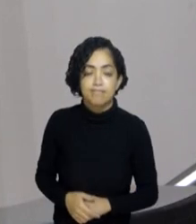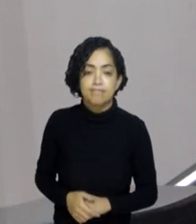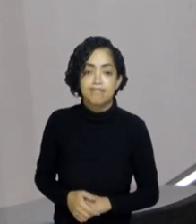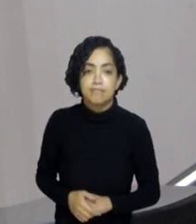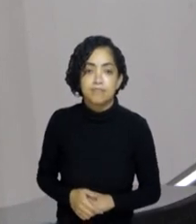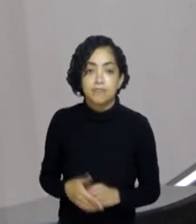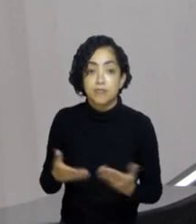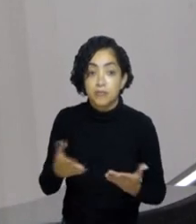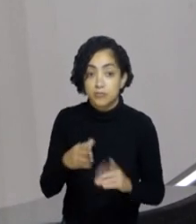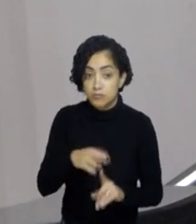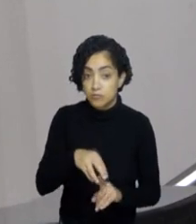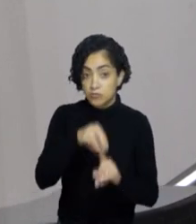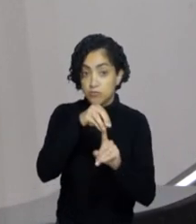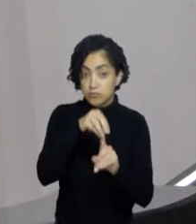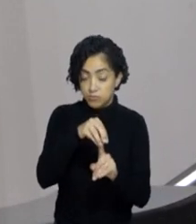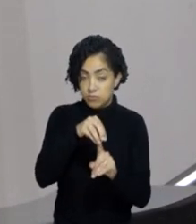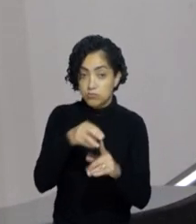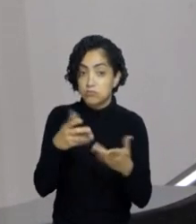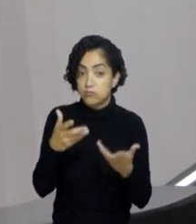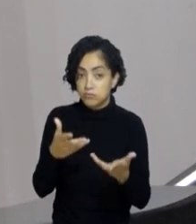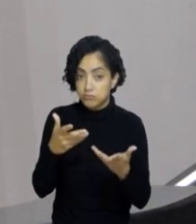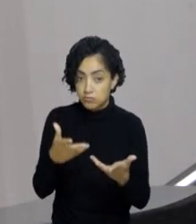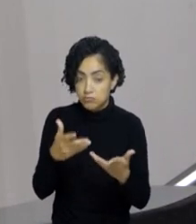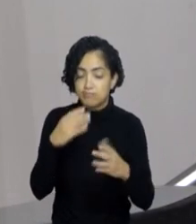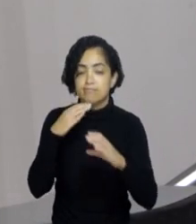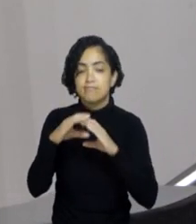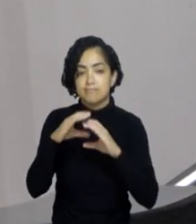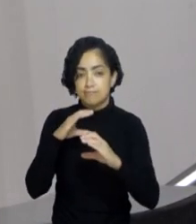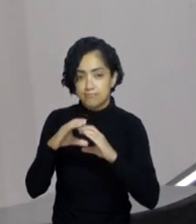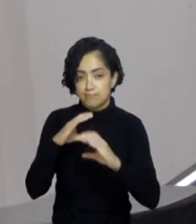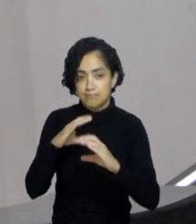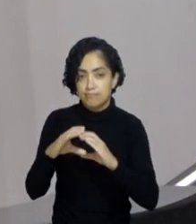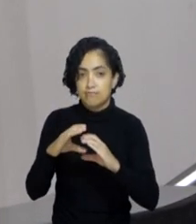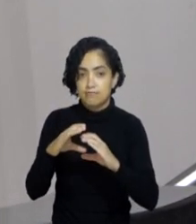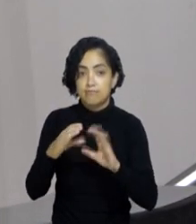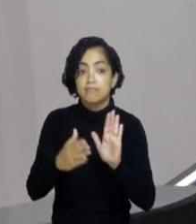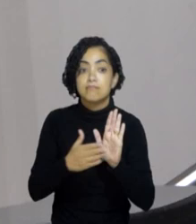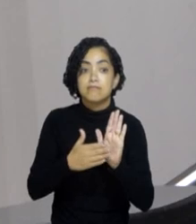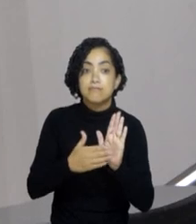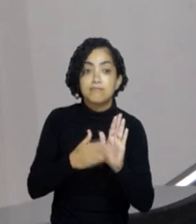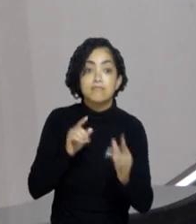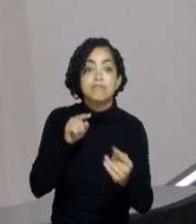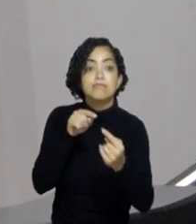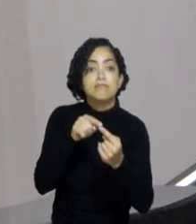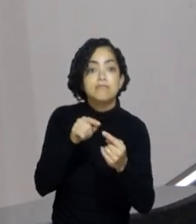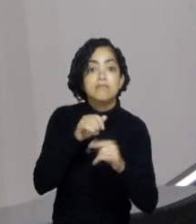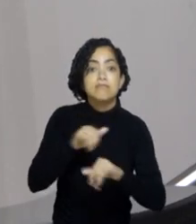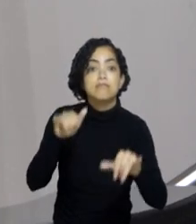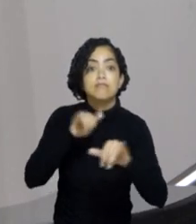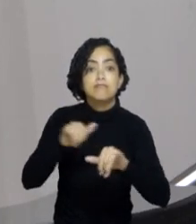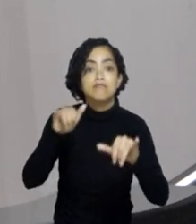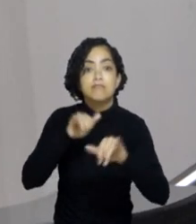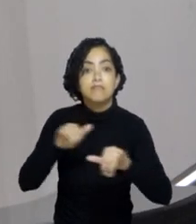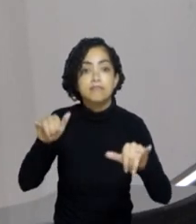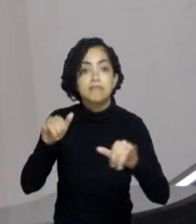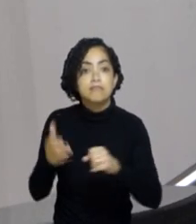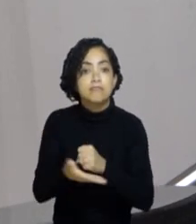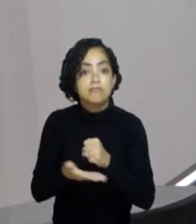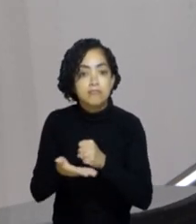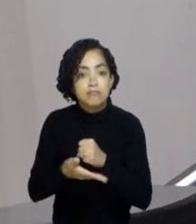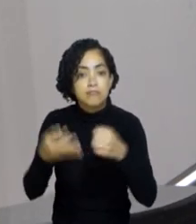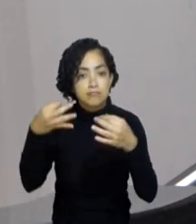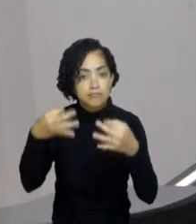Catarina é referência, queremos ser referência na comunicação. Nosso propósito é noticiar e informar com base na defesa da